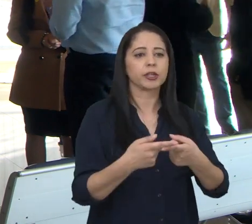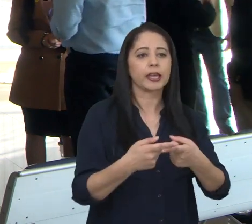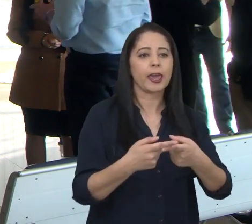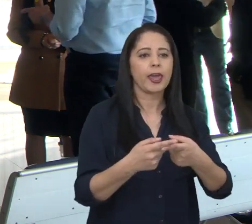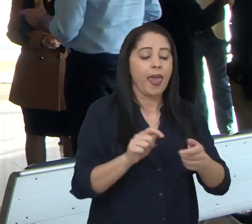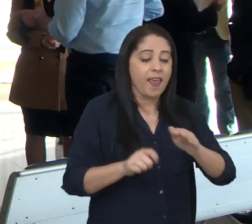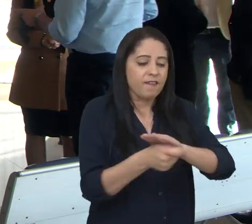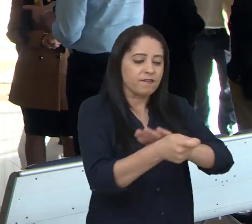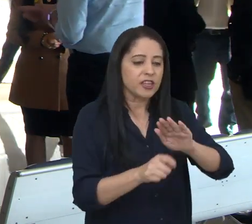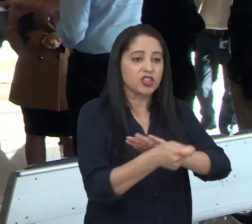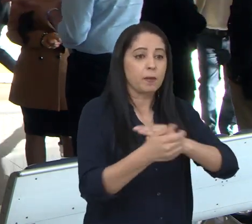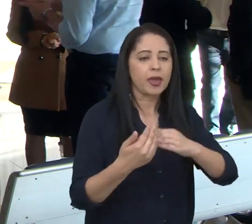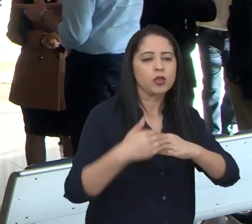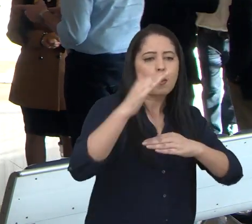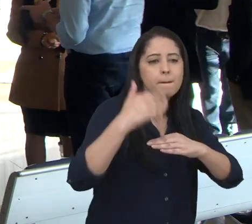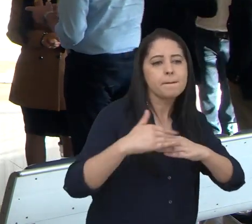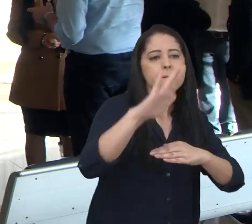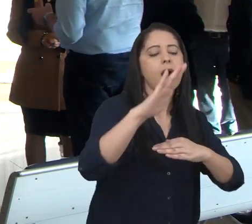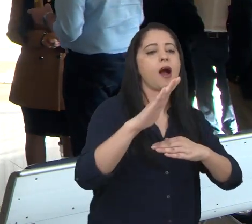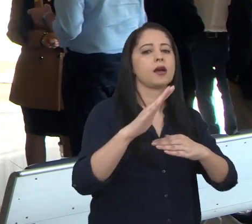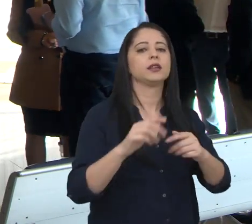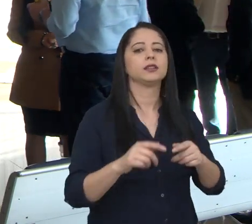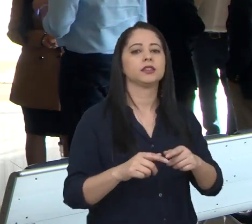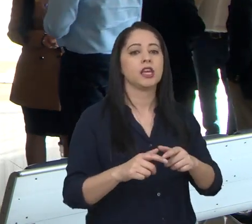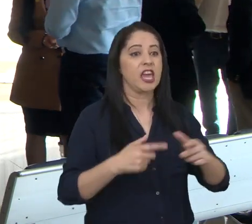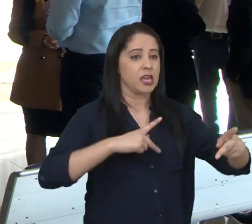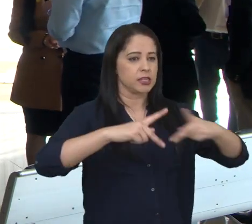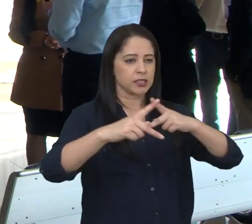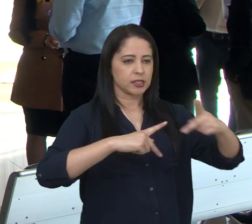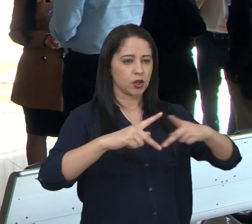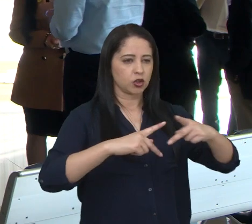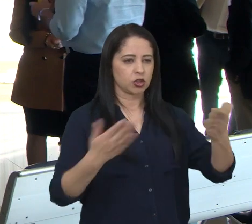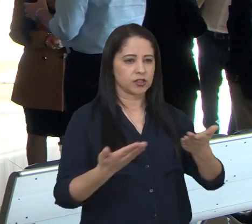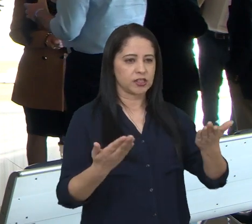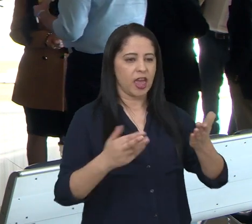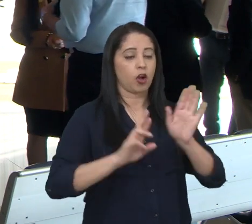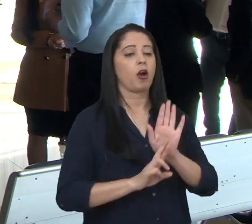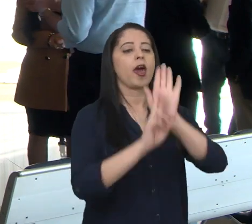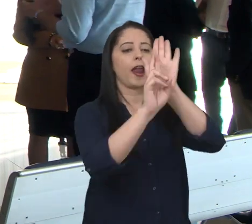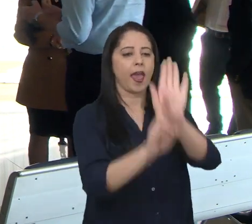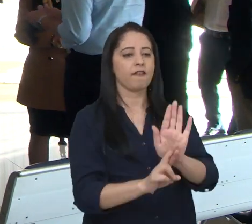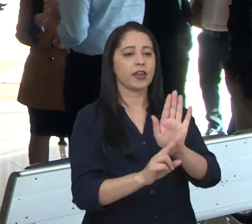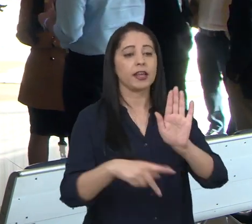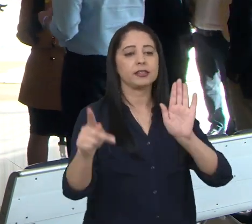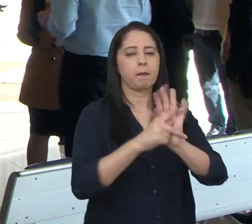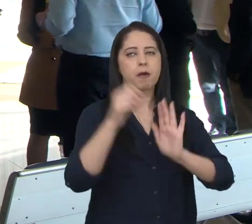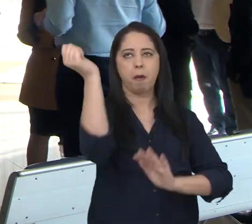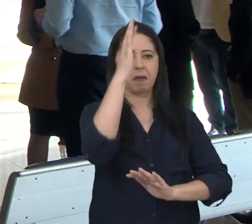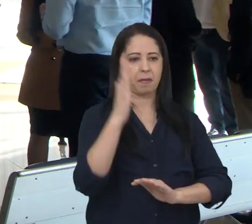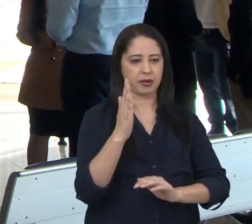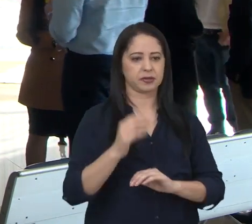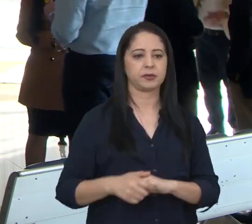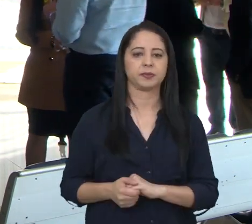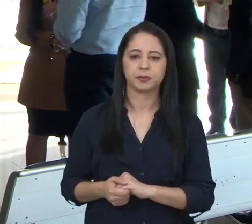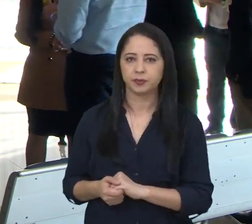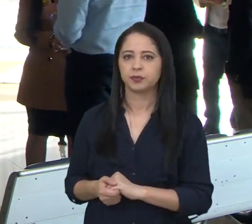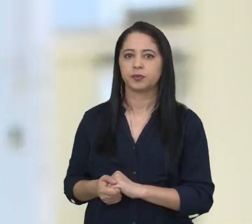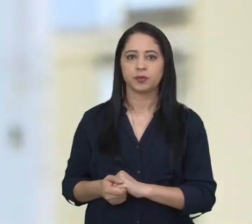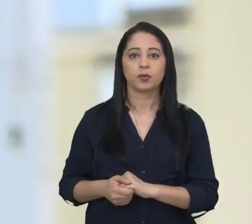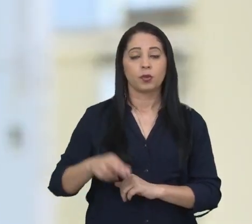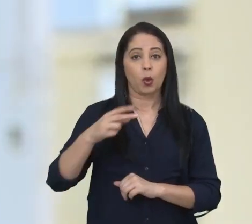importante nesse contexto, de atrair investimentos, atrair novos negócios e colocar São José dos Campos definitivamente na malha aeroportuária do